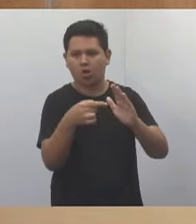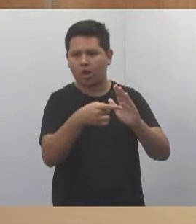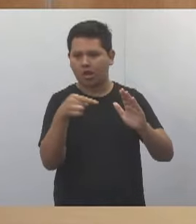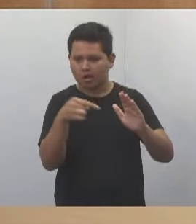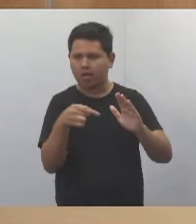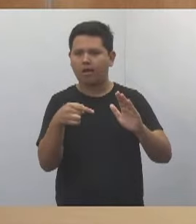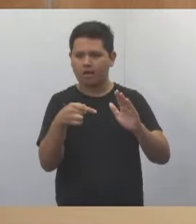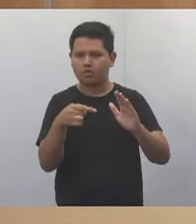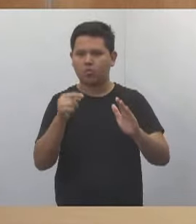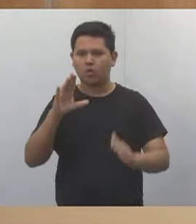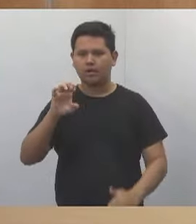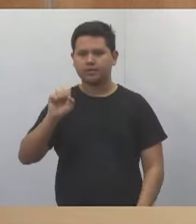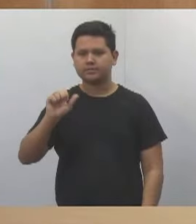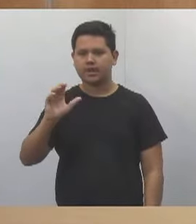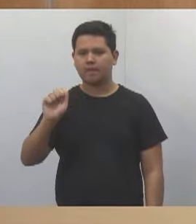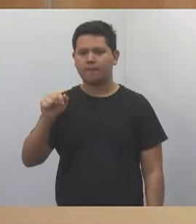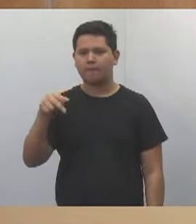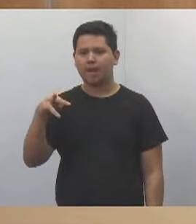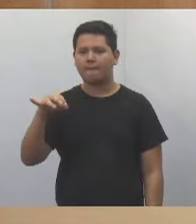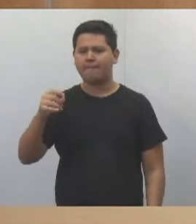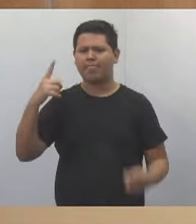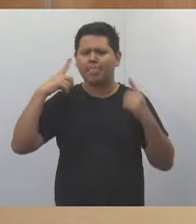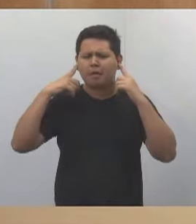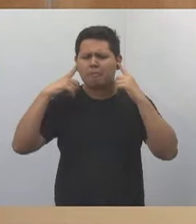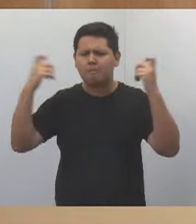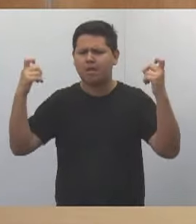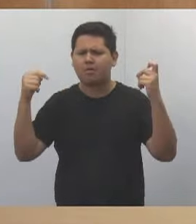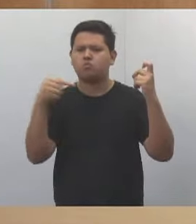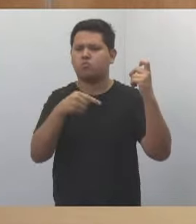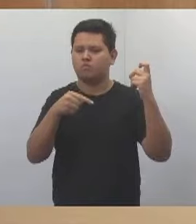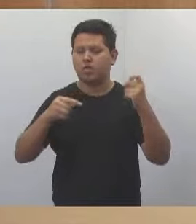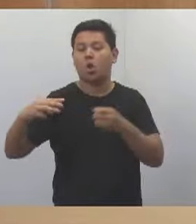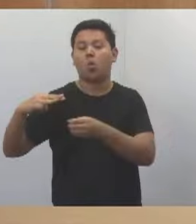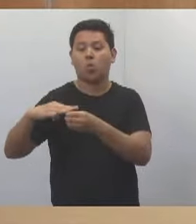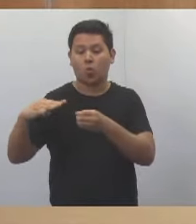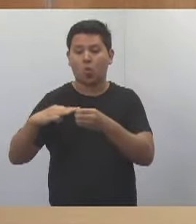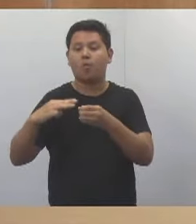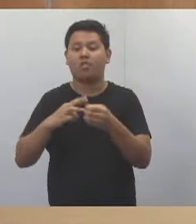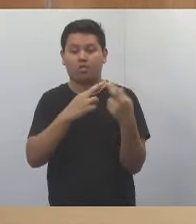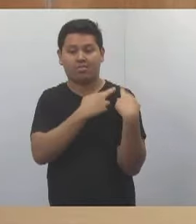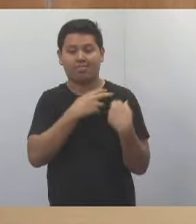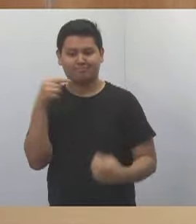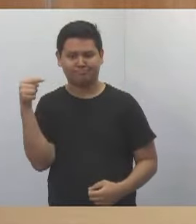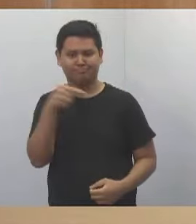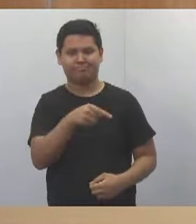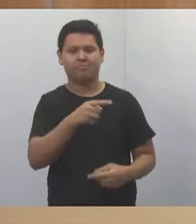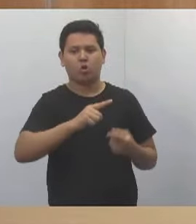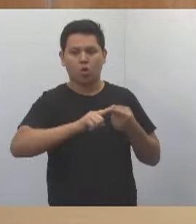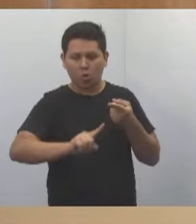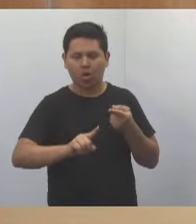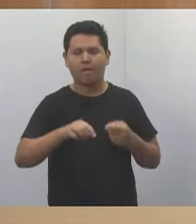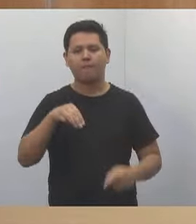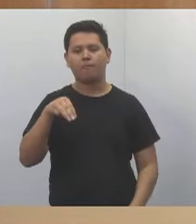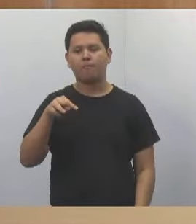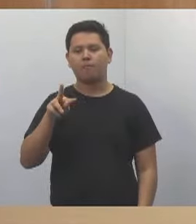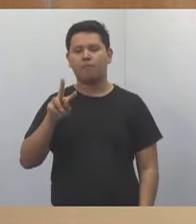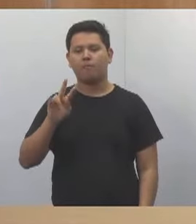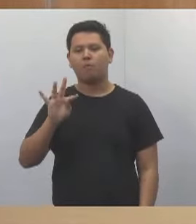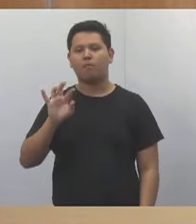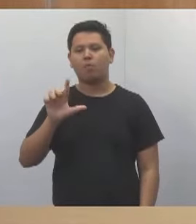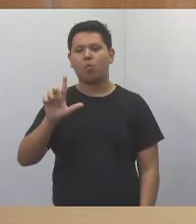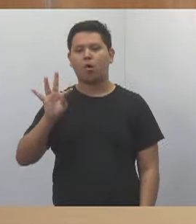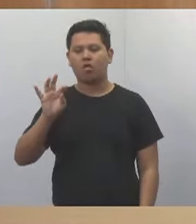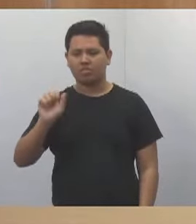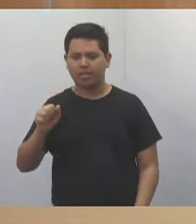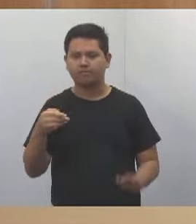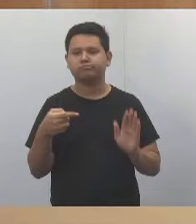ruído excessivo, o município então passará a aplicar multa também por